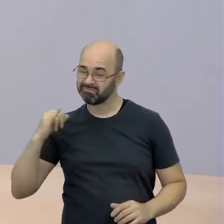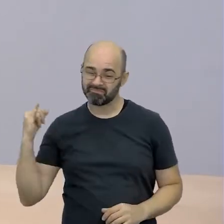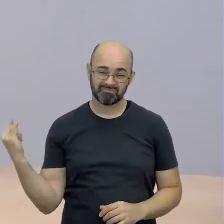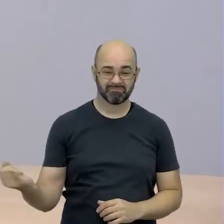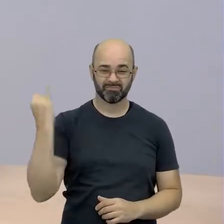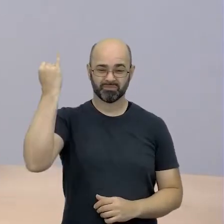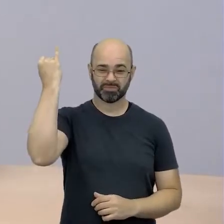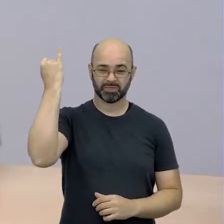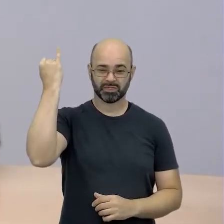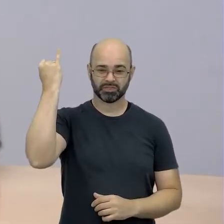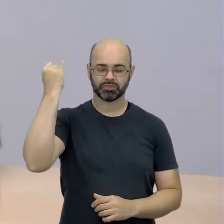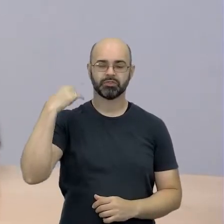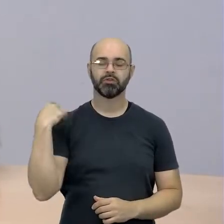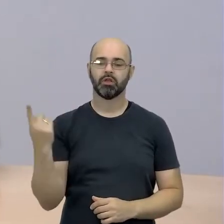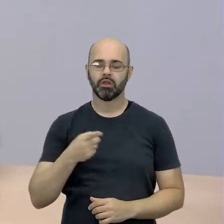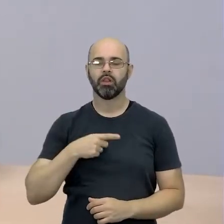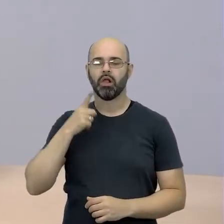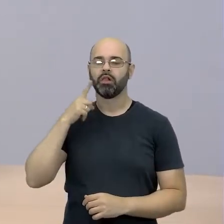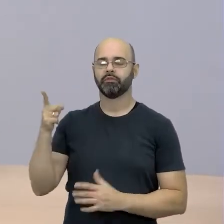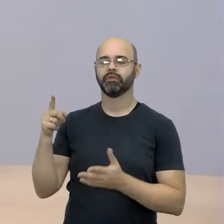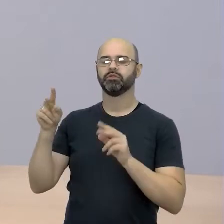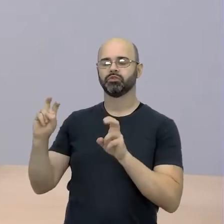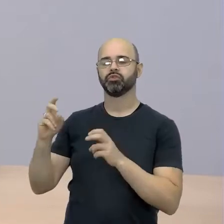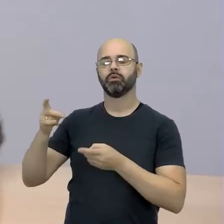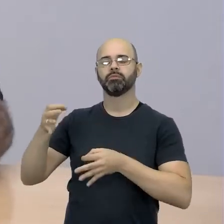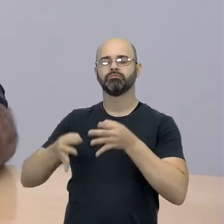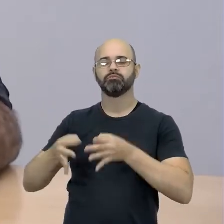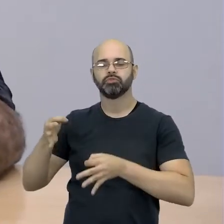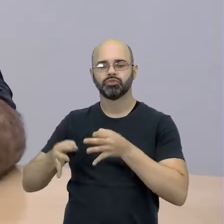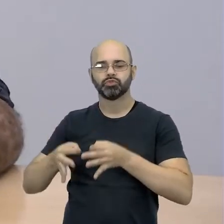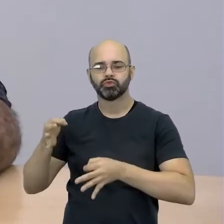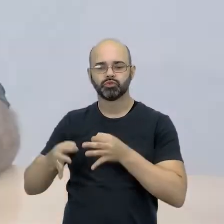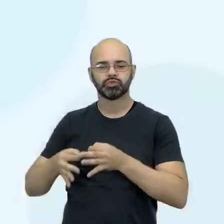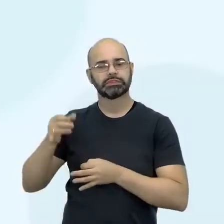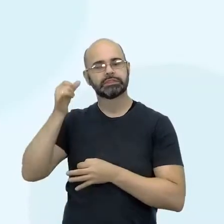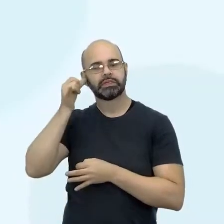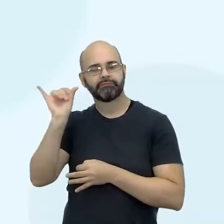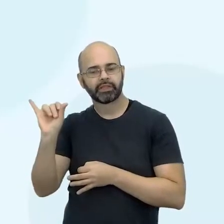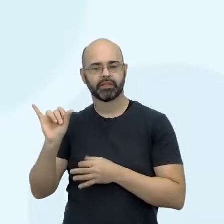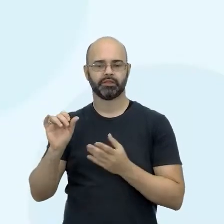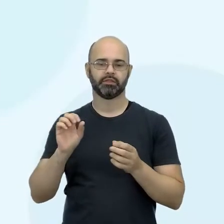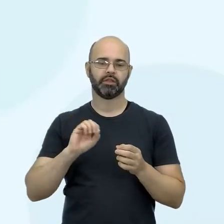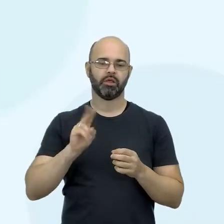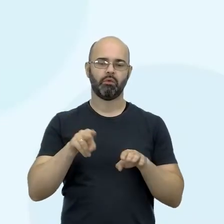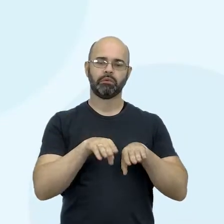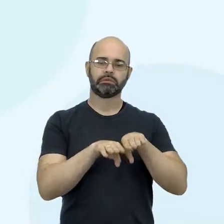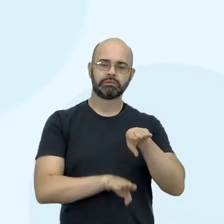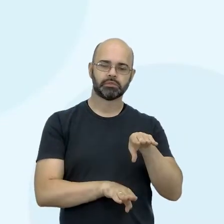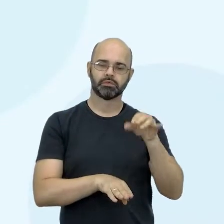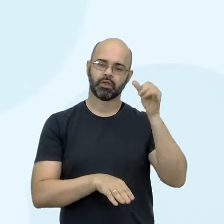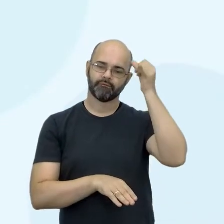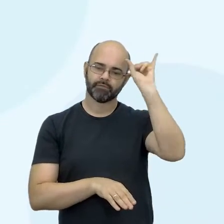superar injustiças e desigualdade. Vamos voltar para o LED aqui. Olha lá.